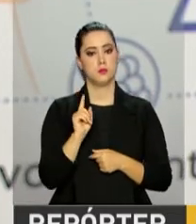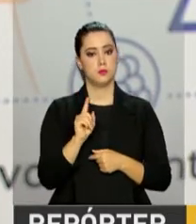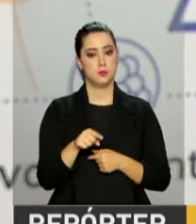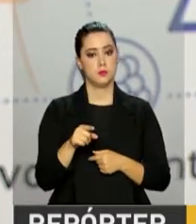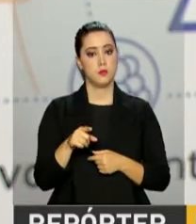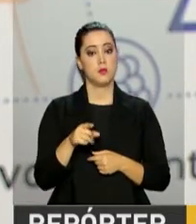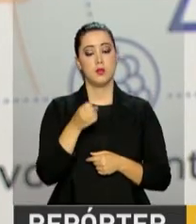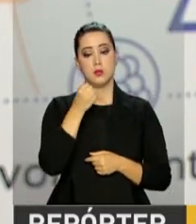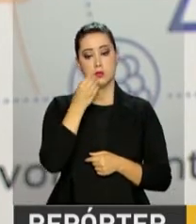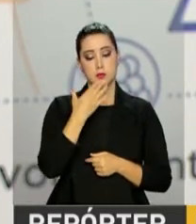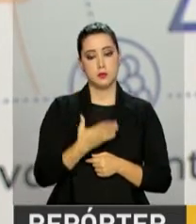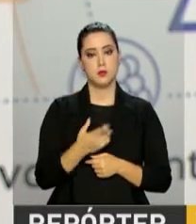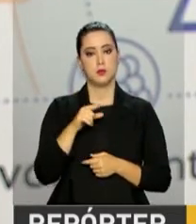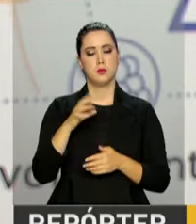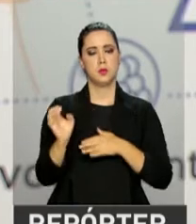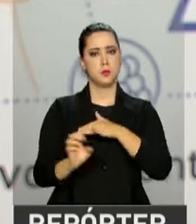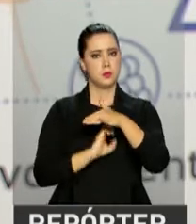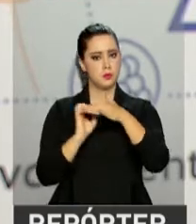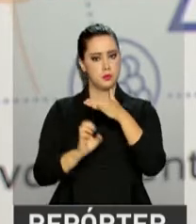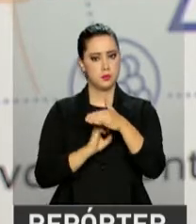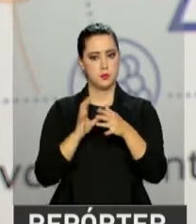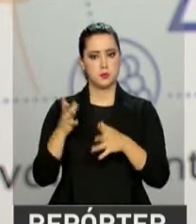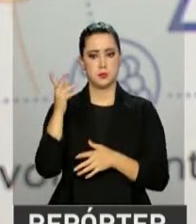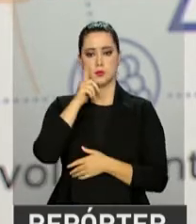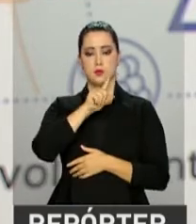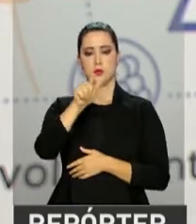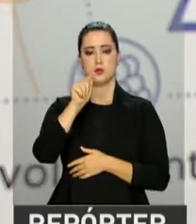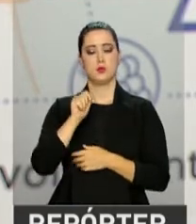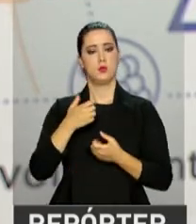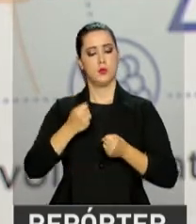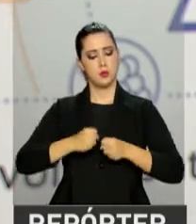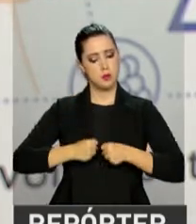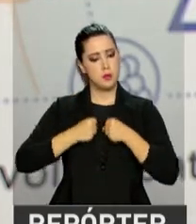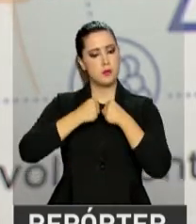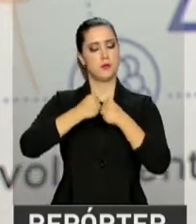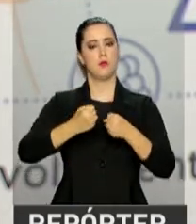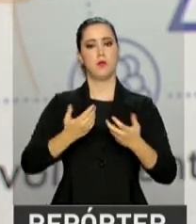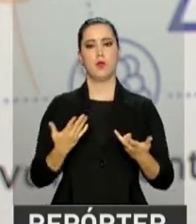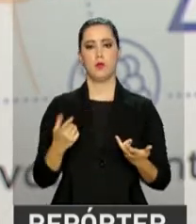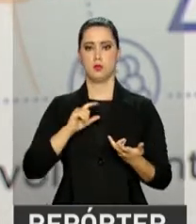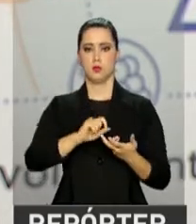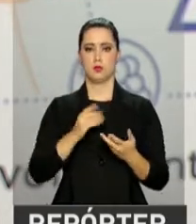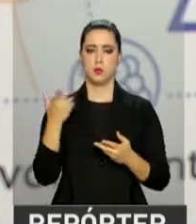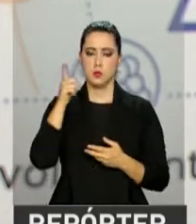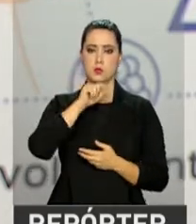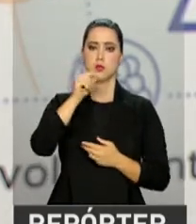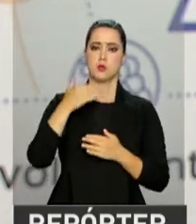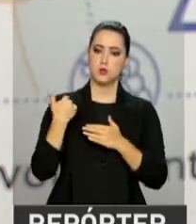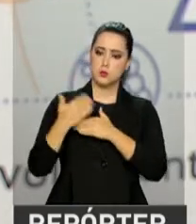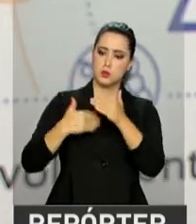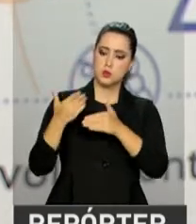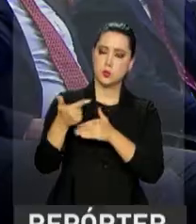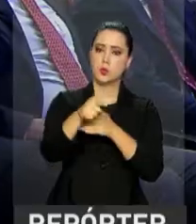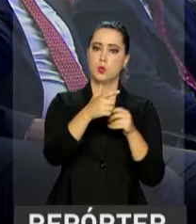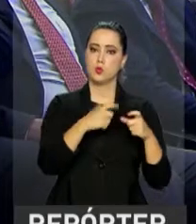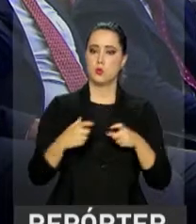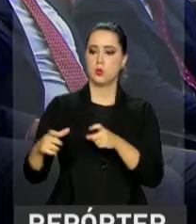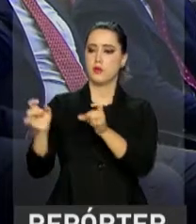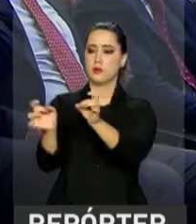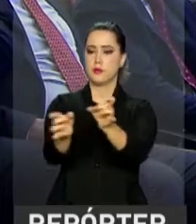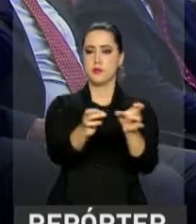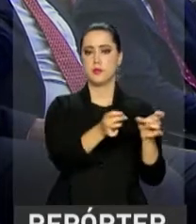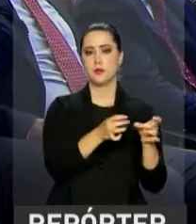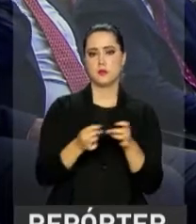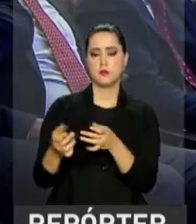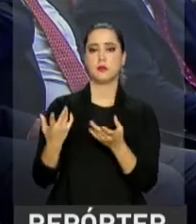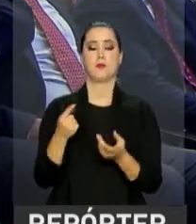favoreceu que as empresas ganhasse musculatura e conseguissem alcançar outros mercados o brasil tem uma